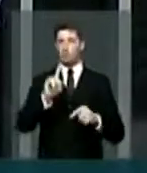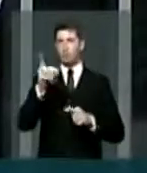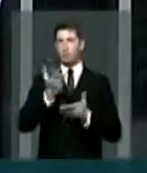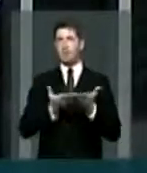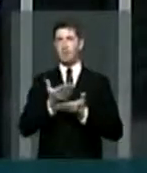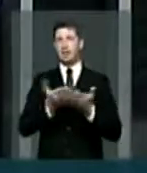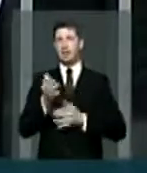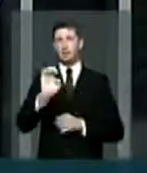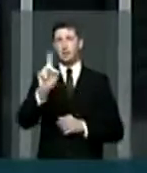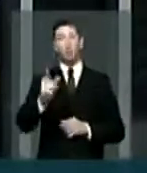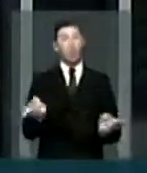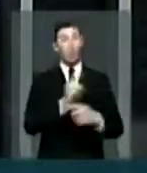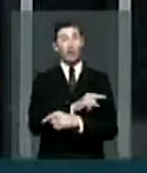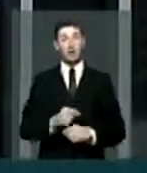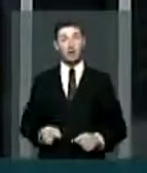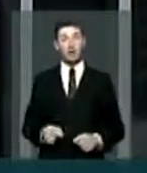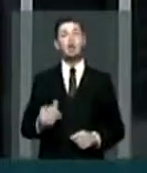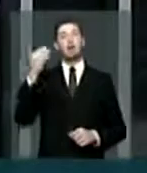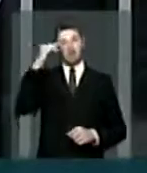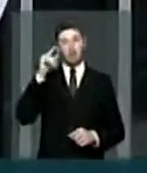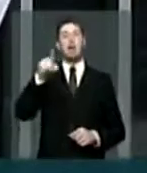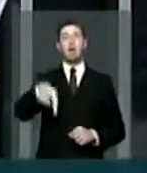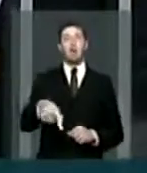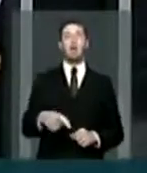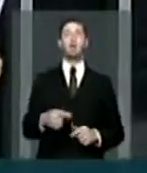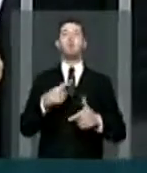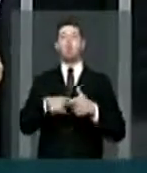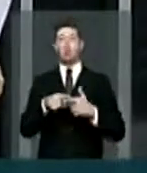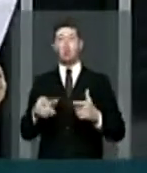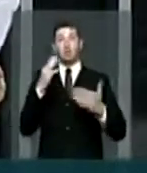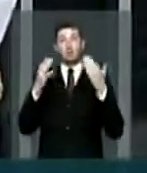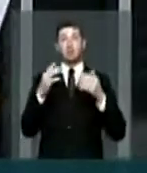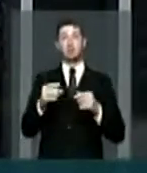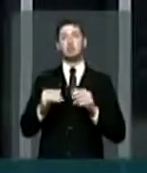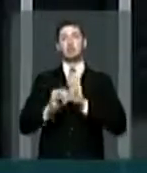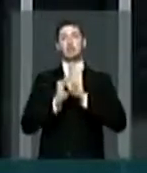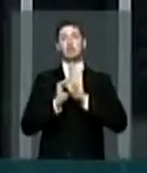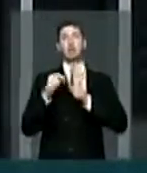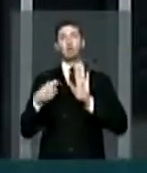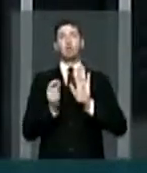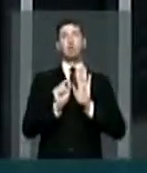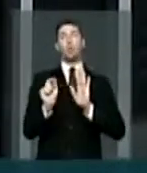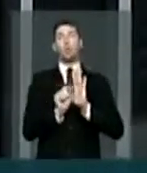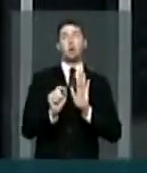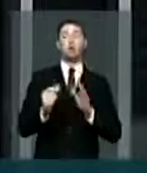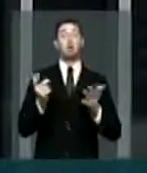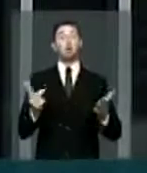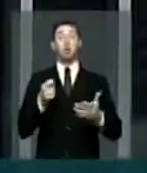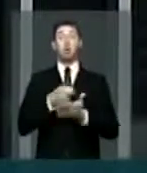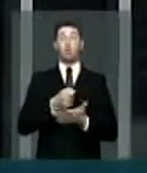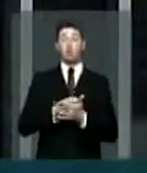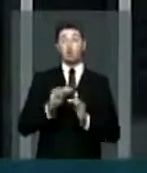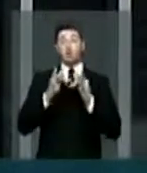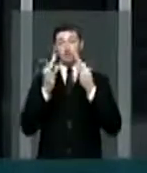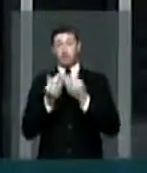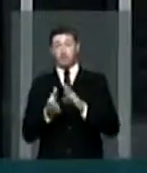de homossexualismo, ao contrário, entende como uma desordem de identidade de gênero. Assim, É dever dos pais orientarem